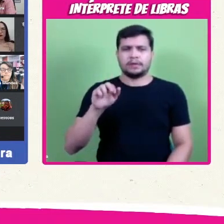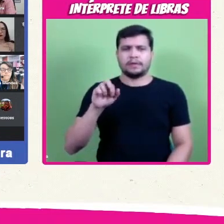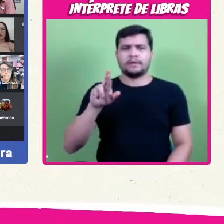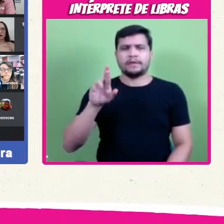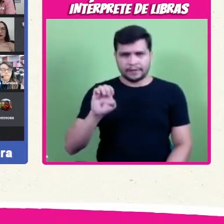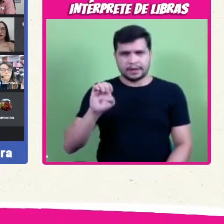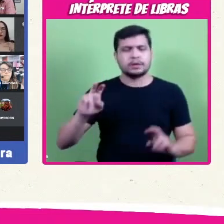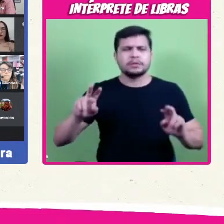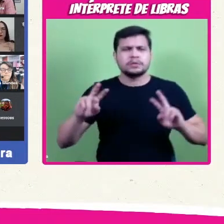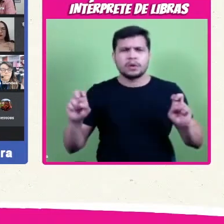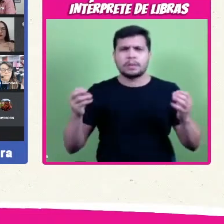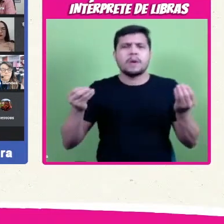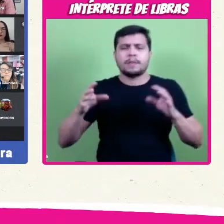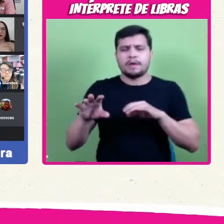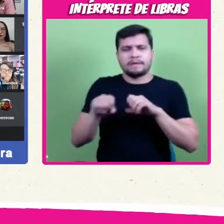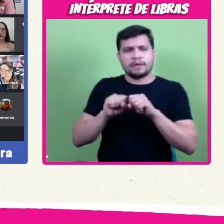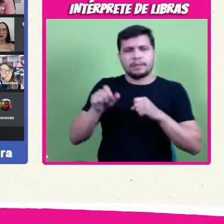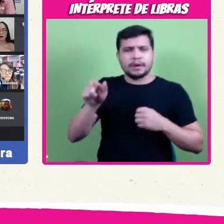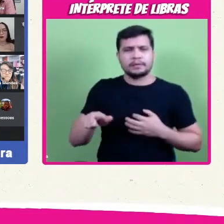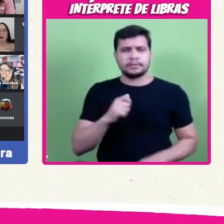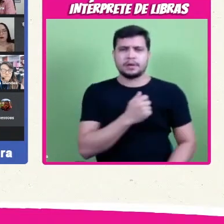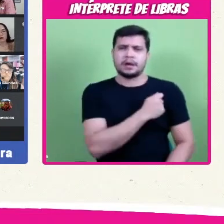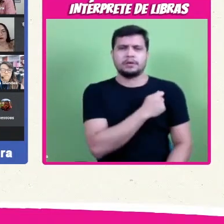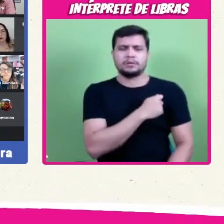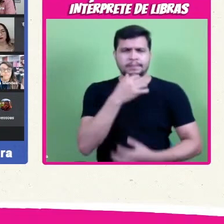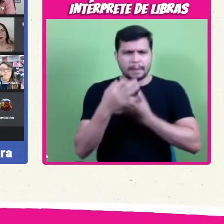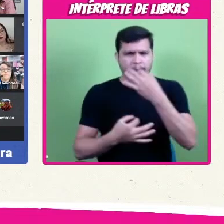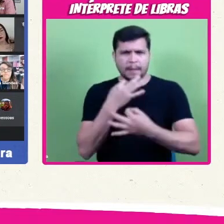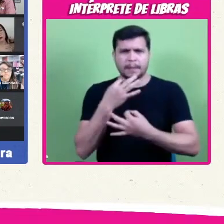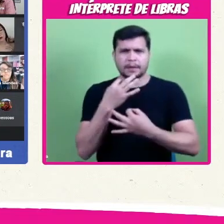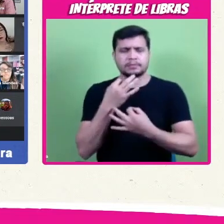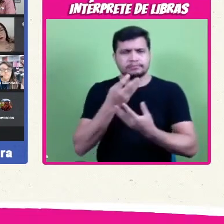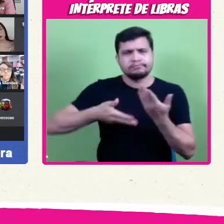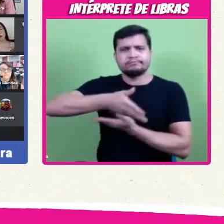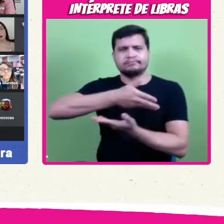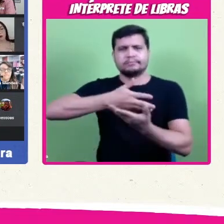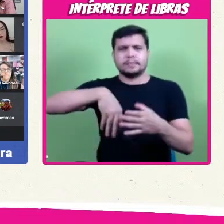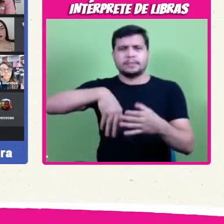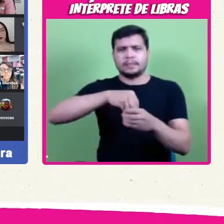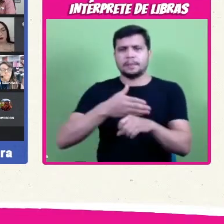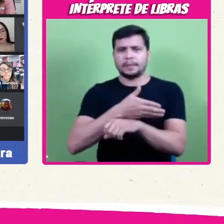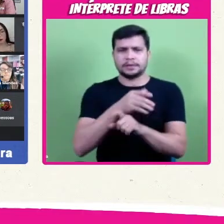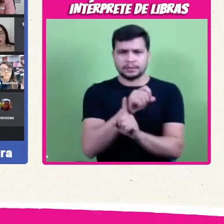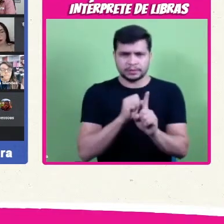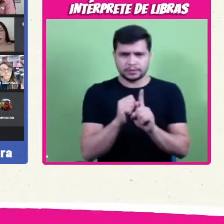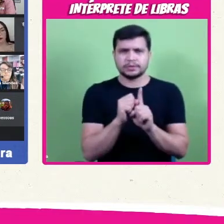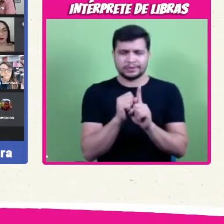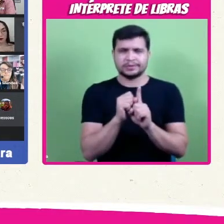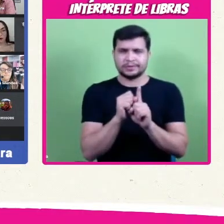indivíduo crítico, criativo e participante da sociedade, construindo sua própria identidade e buscando o direito